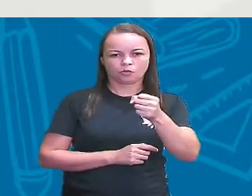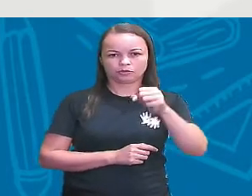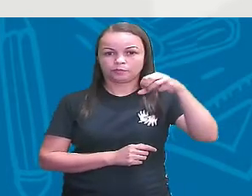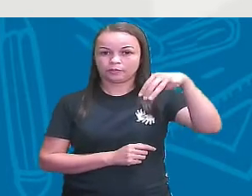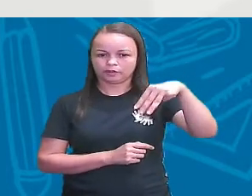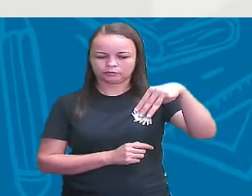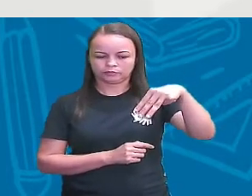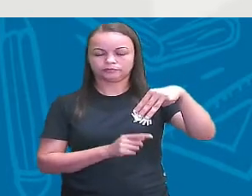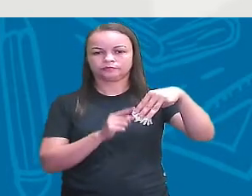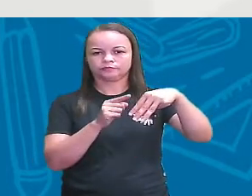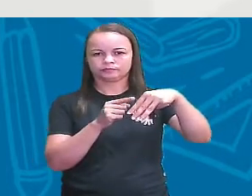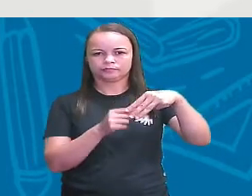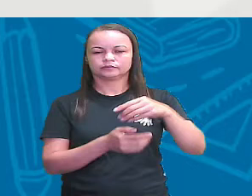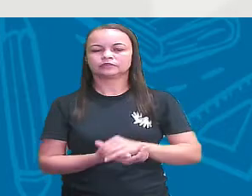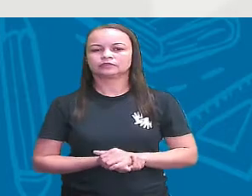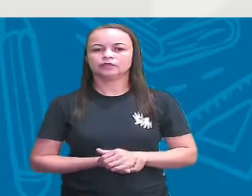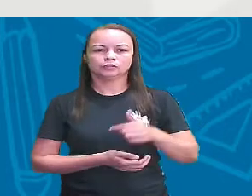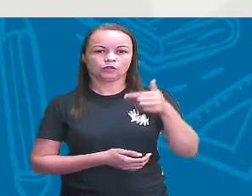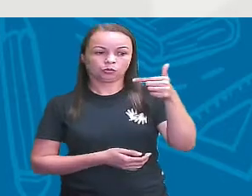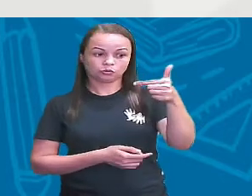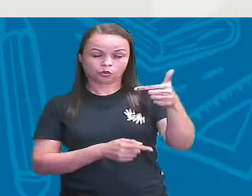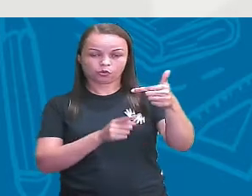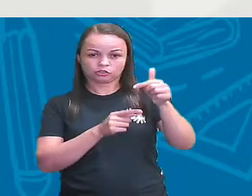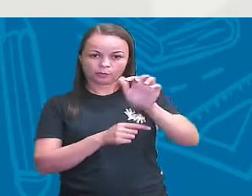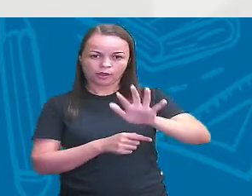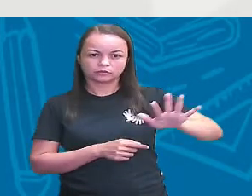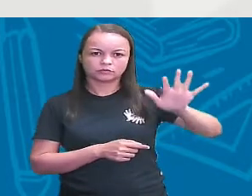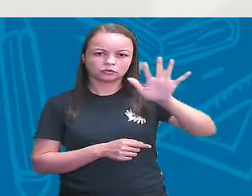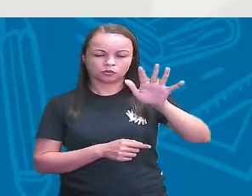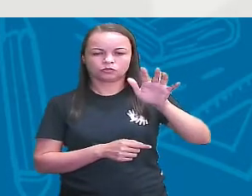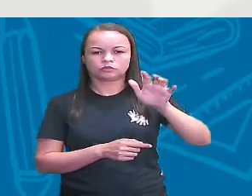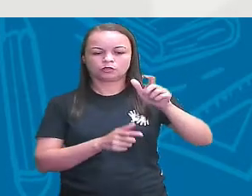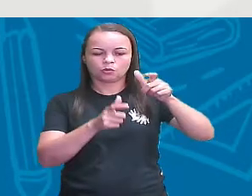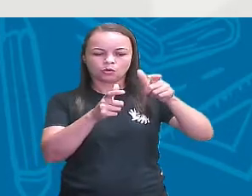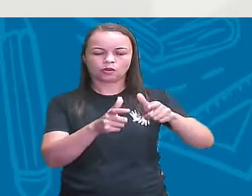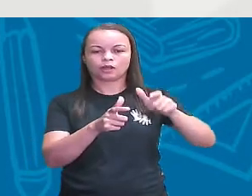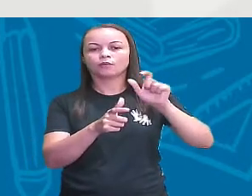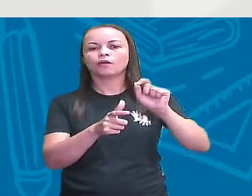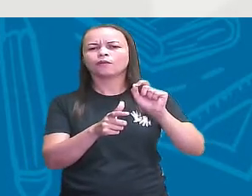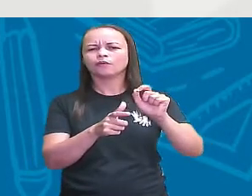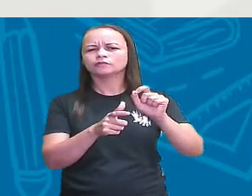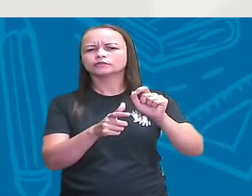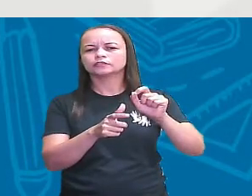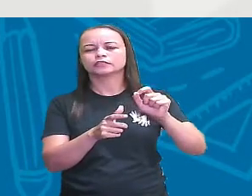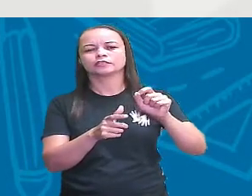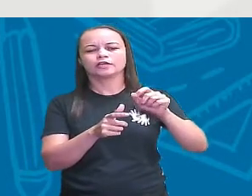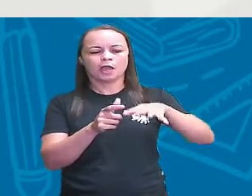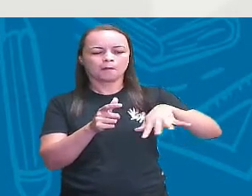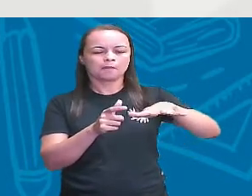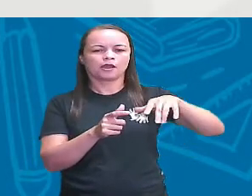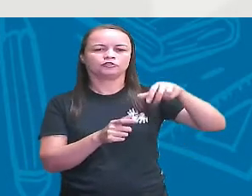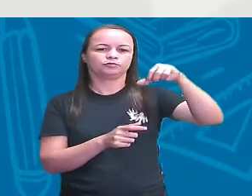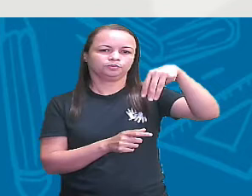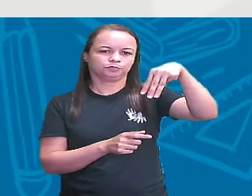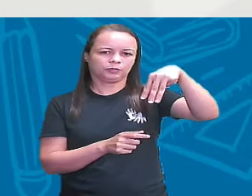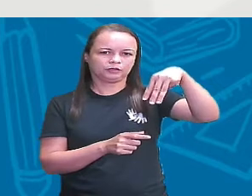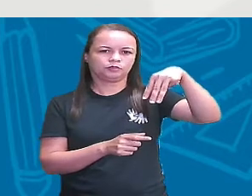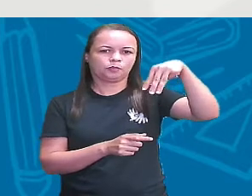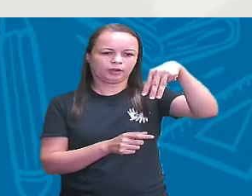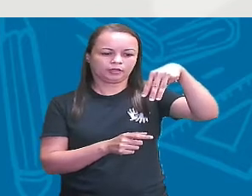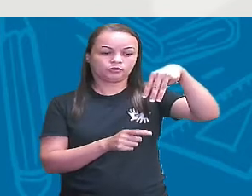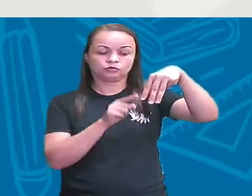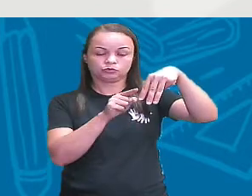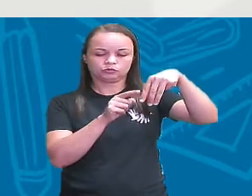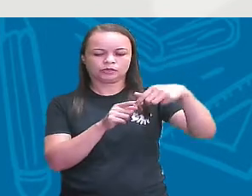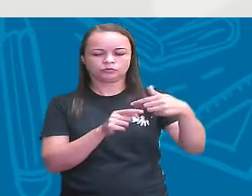o 2, que é a parte inteira, localizado aí abaixo do metro. Então, tem aí, ó,